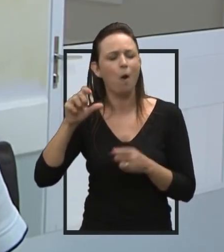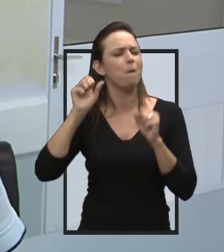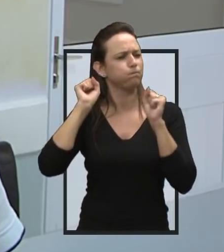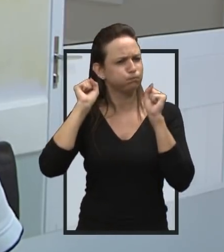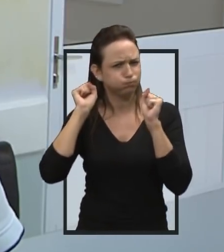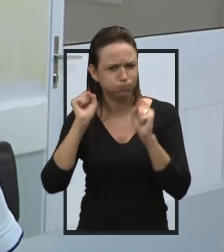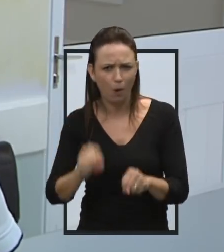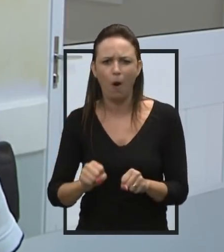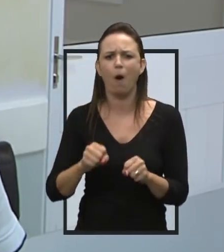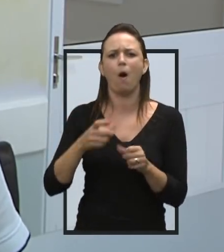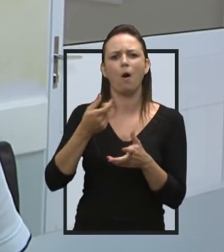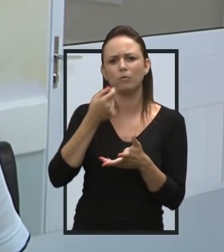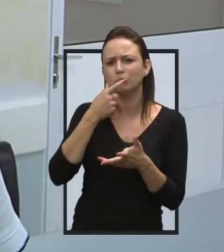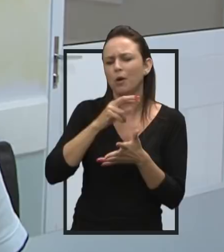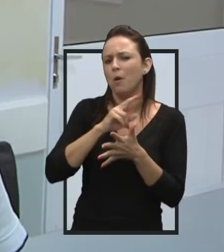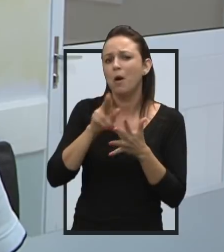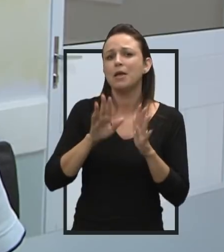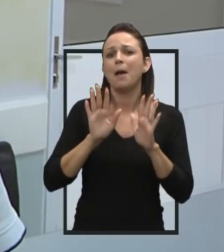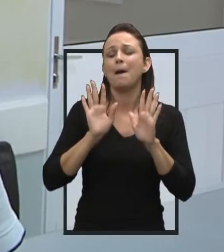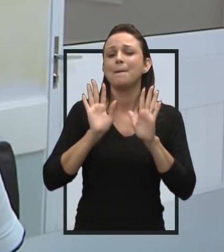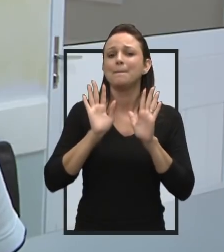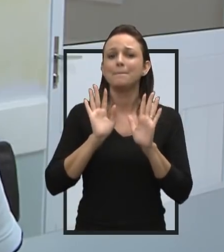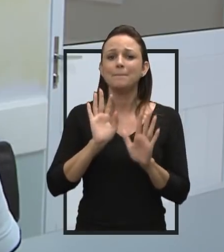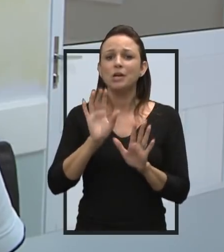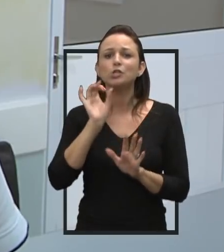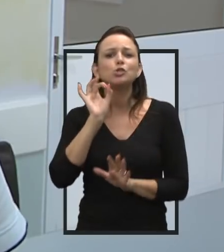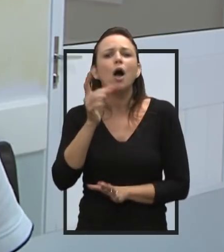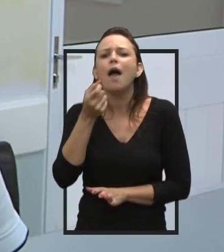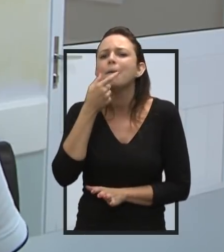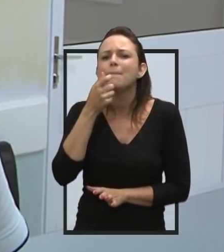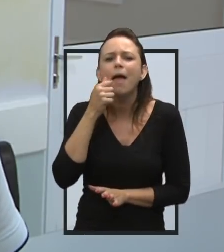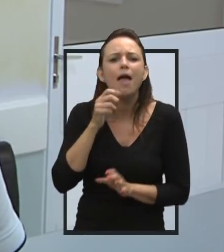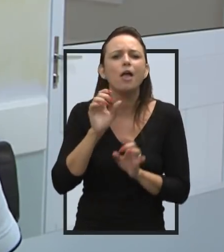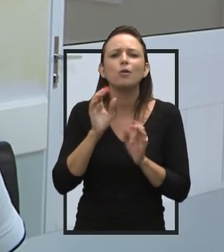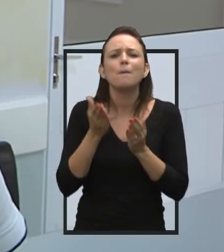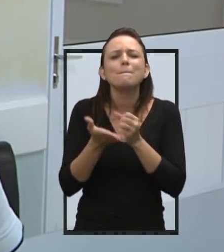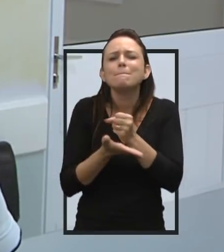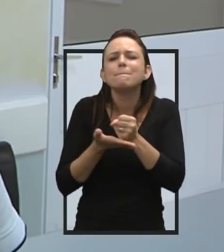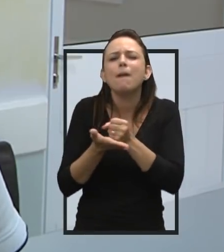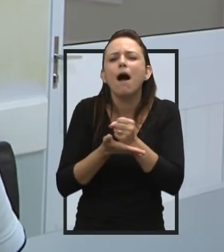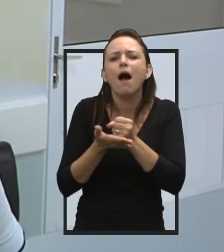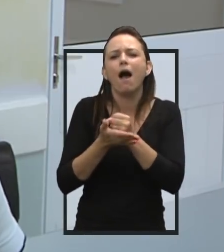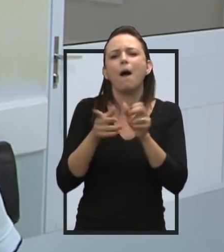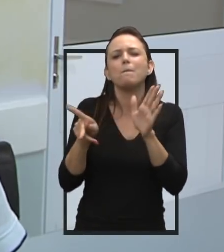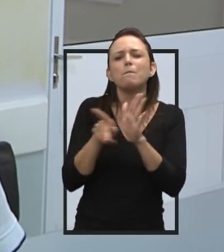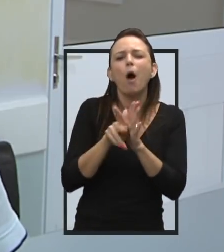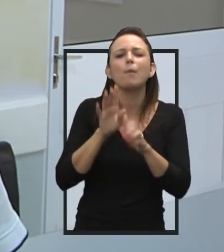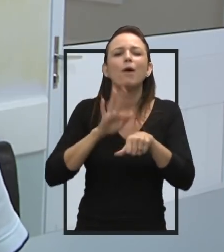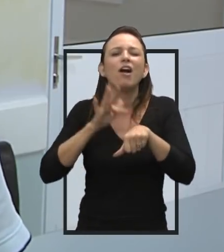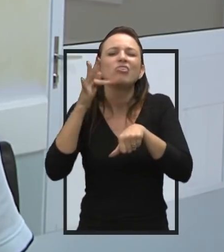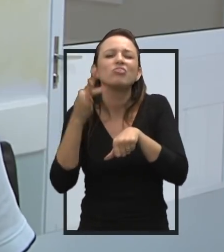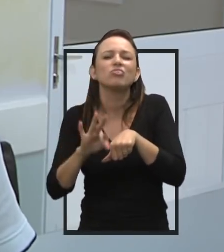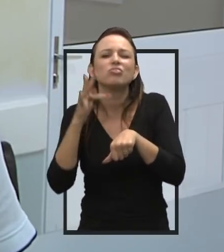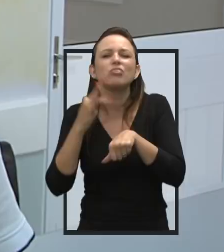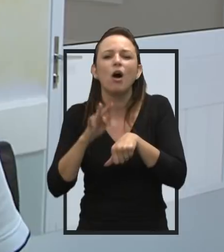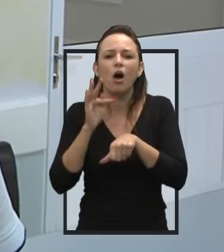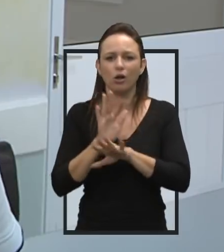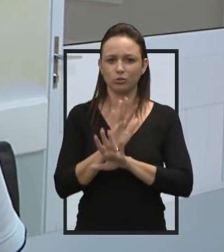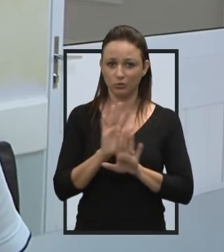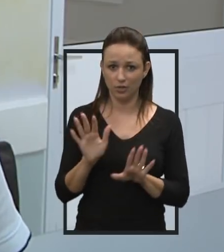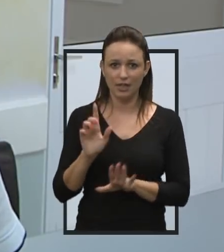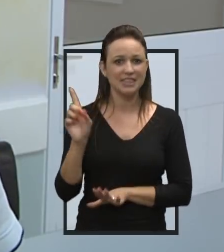uma parte de anticoagulante, alguma coisa assim. Então é só analgésico básico, que é os paracetamol, dipirona,